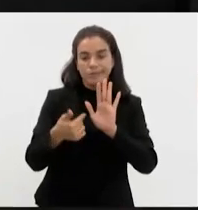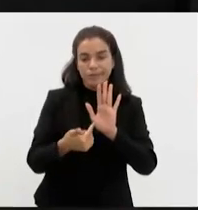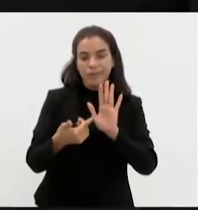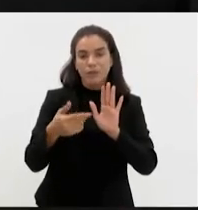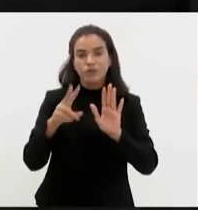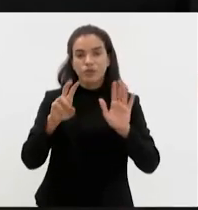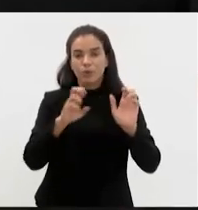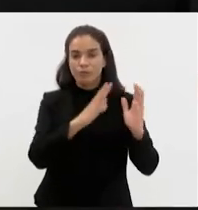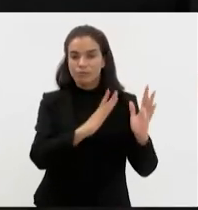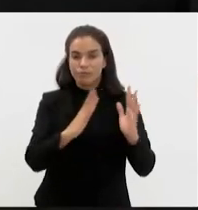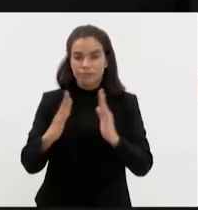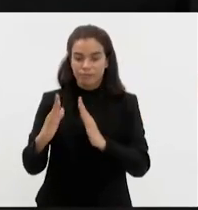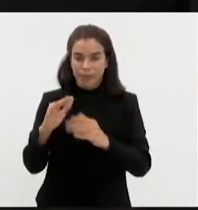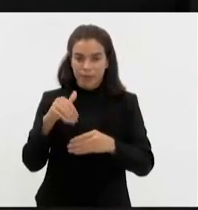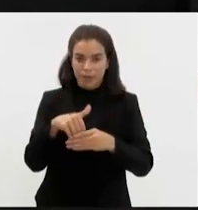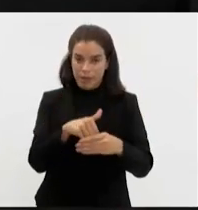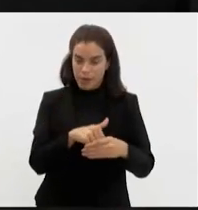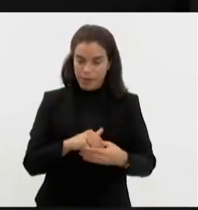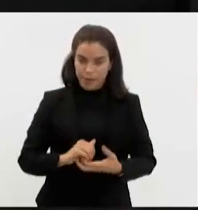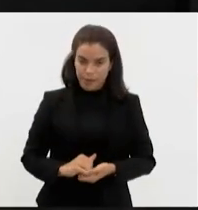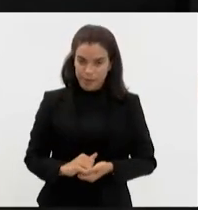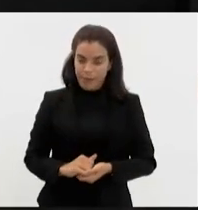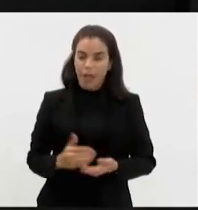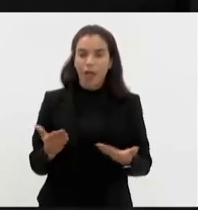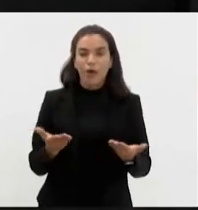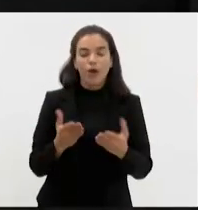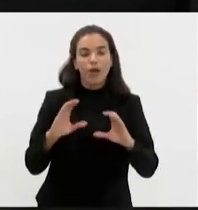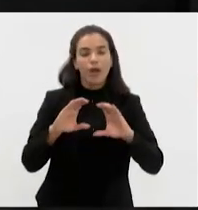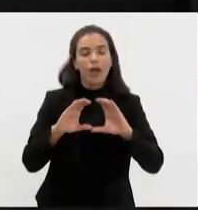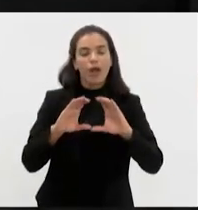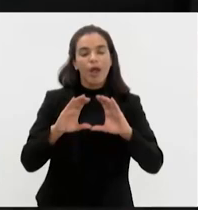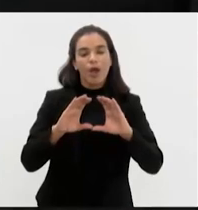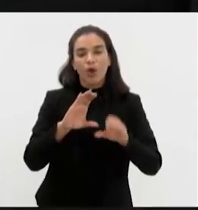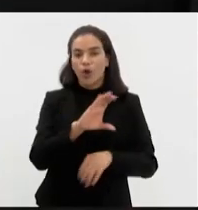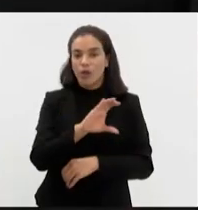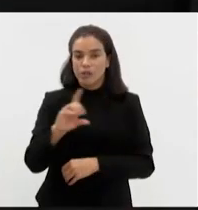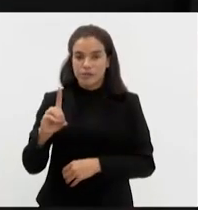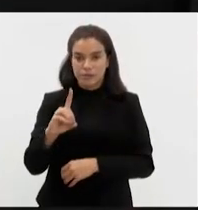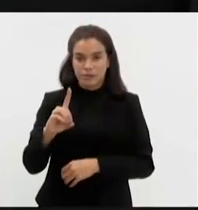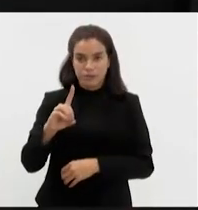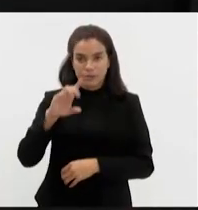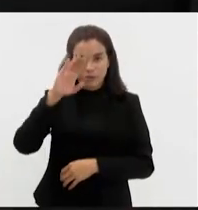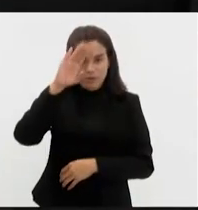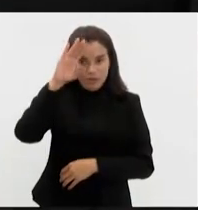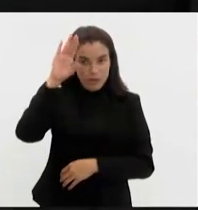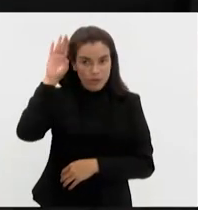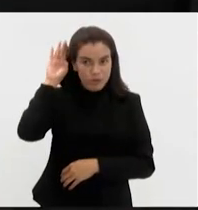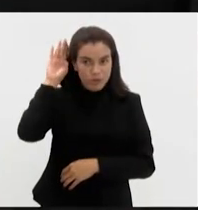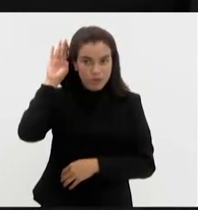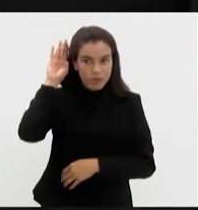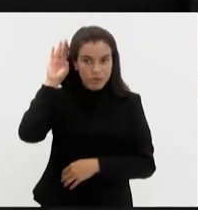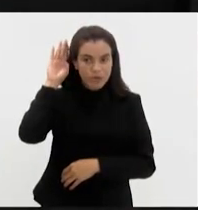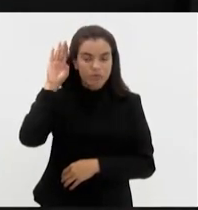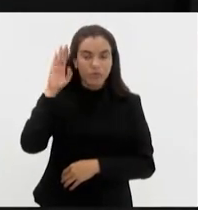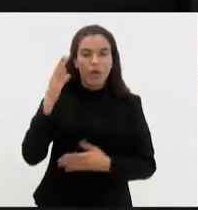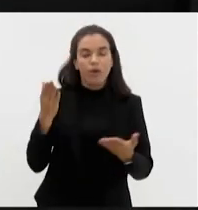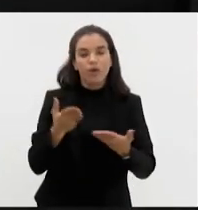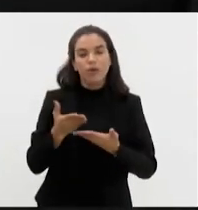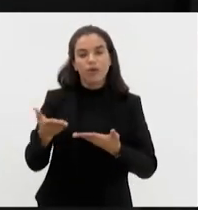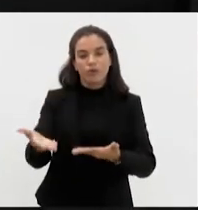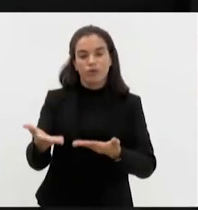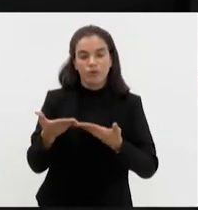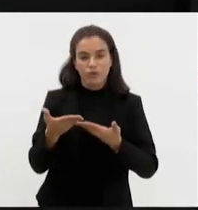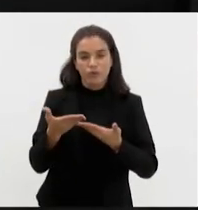processo eleitoral com a coordenação acadêmica a quem desde já convido para